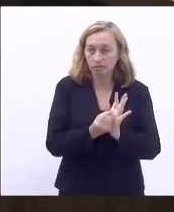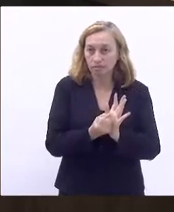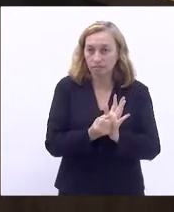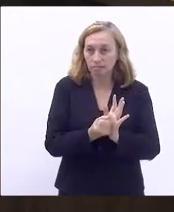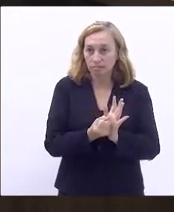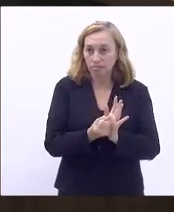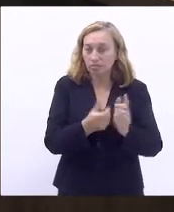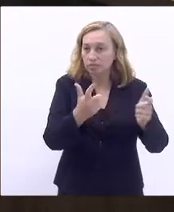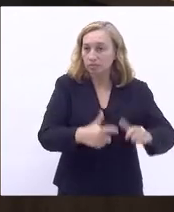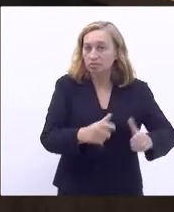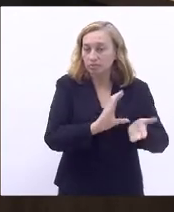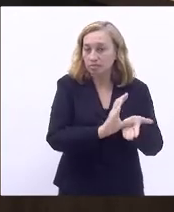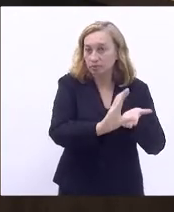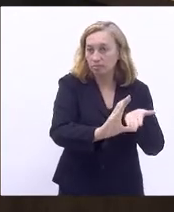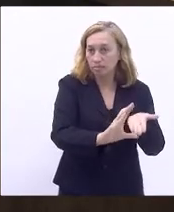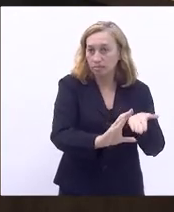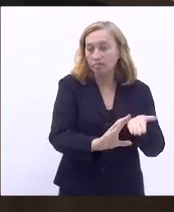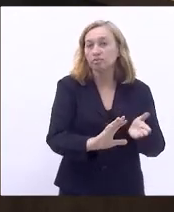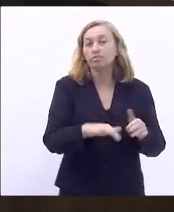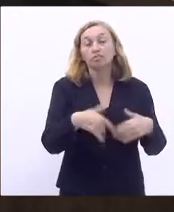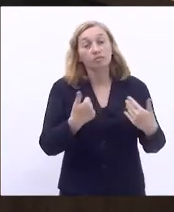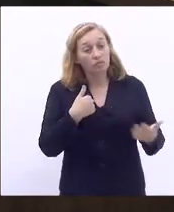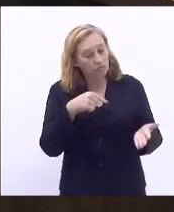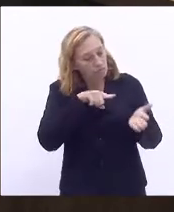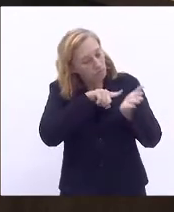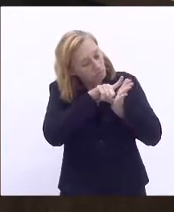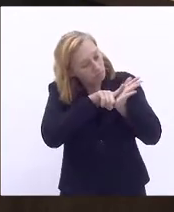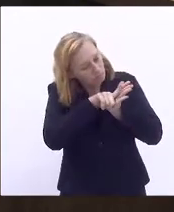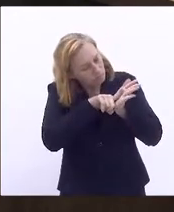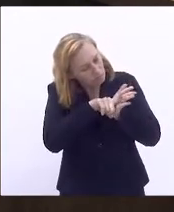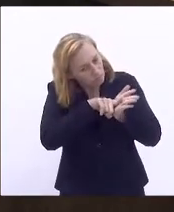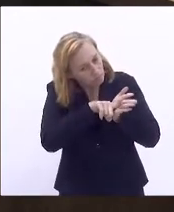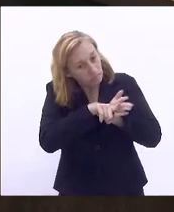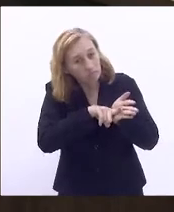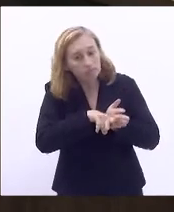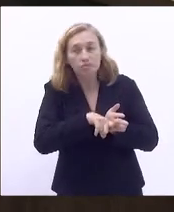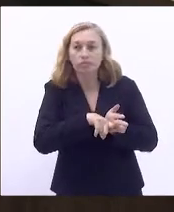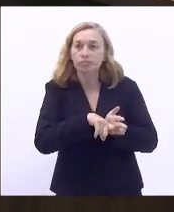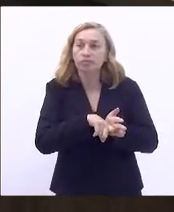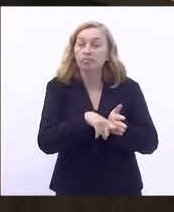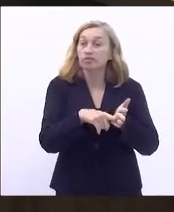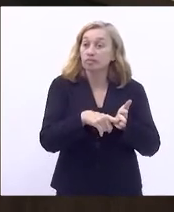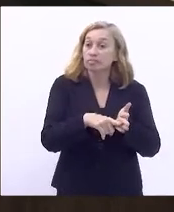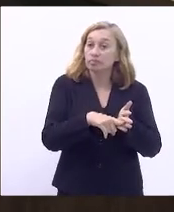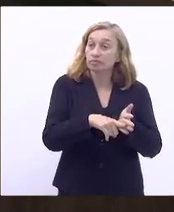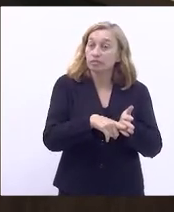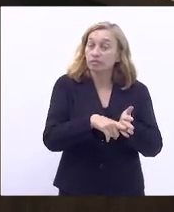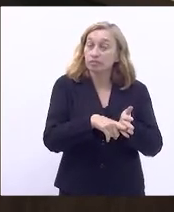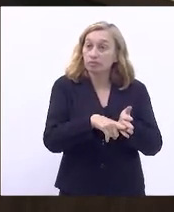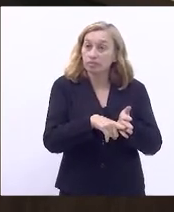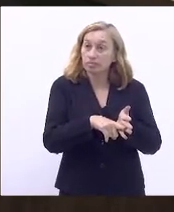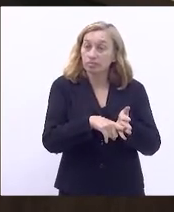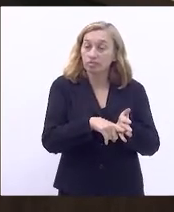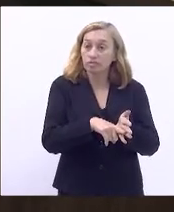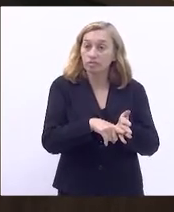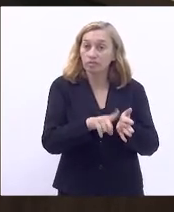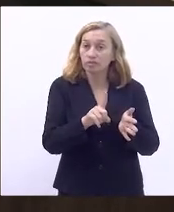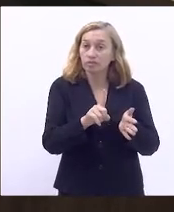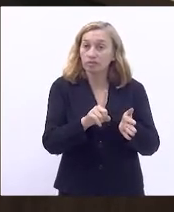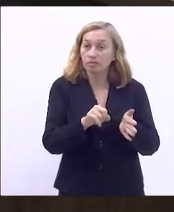O projeto não trouxe, eu o examinei de forma genérica e